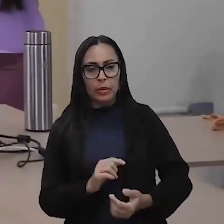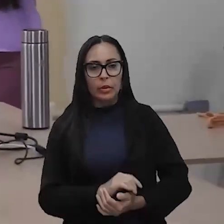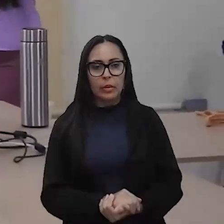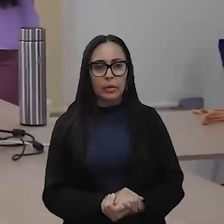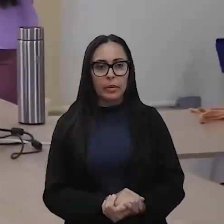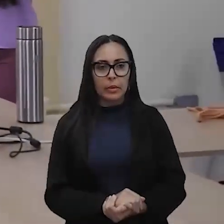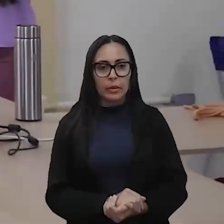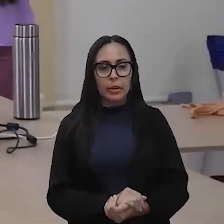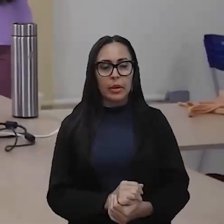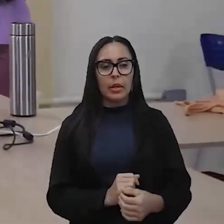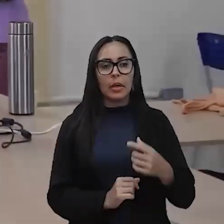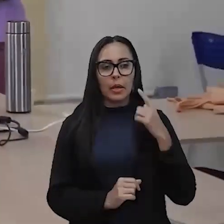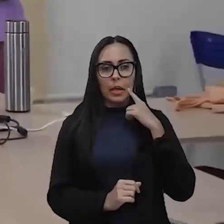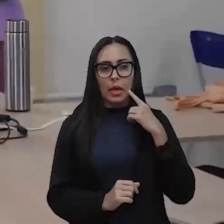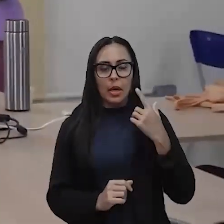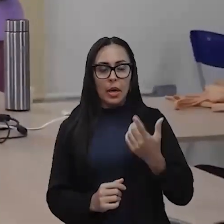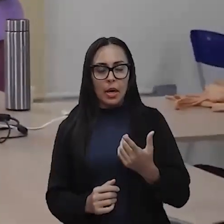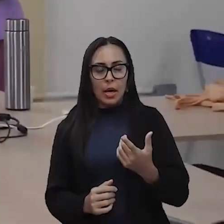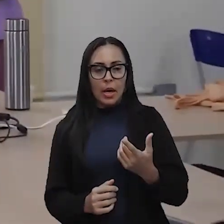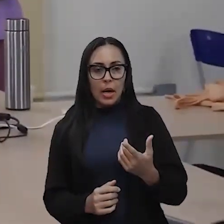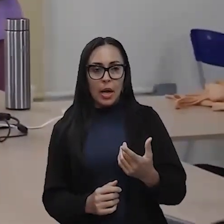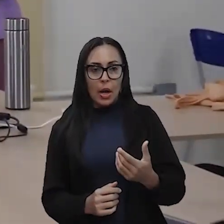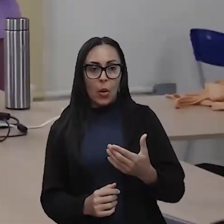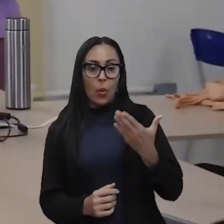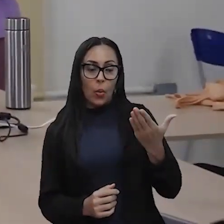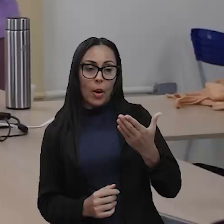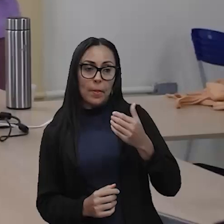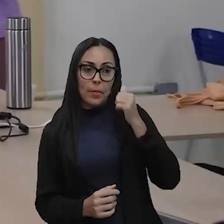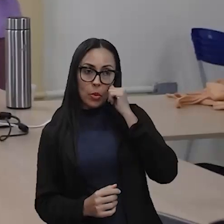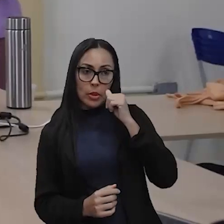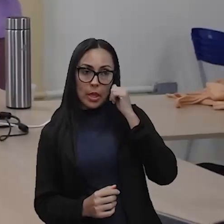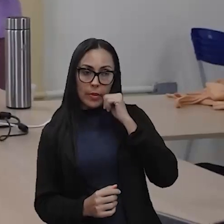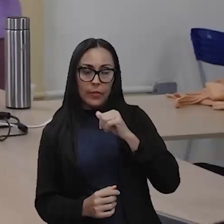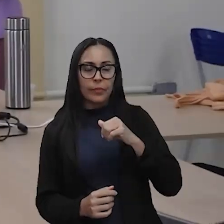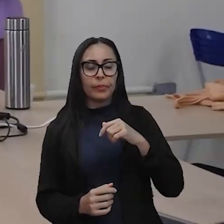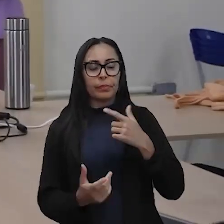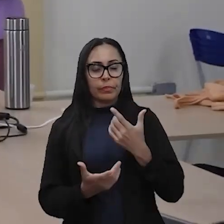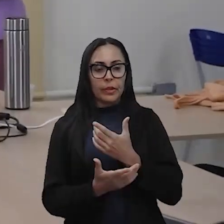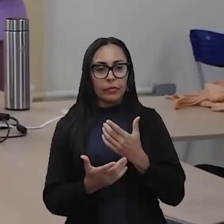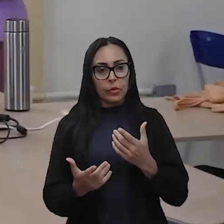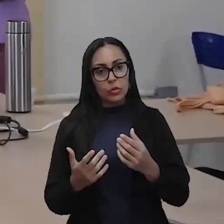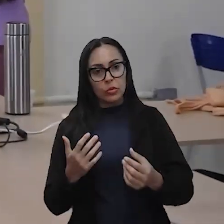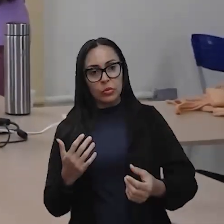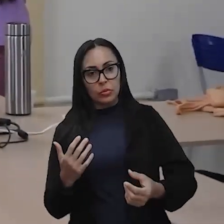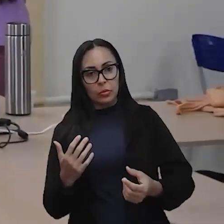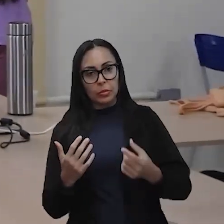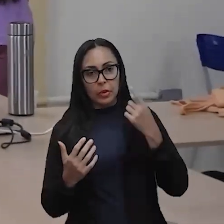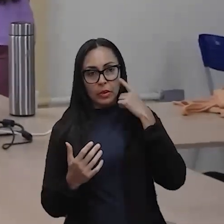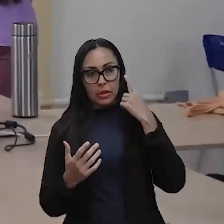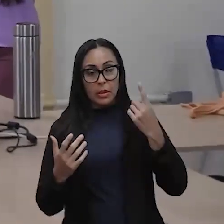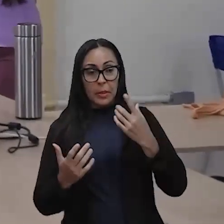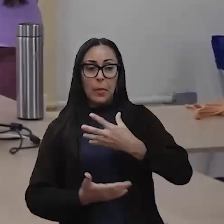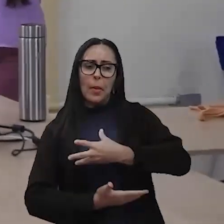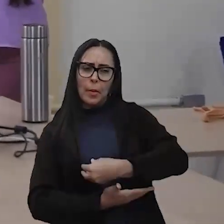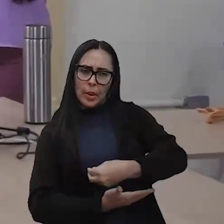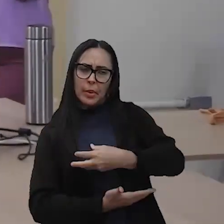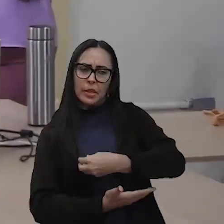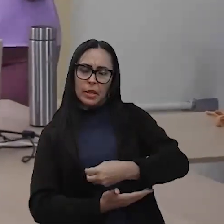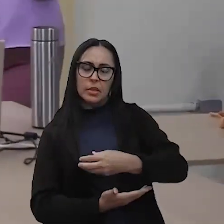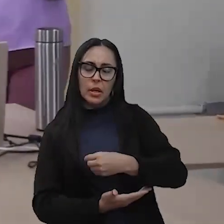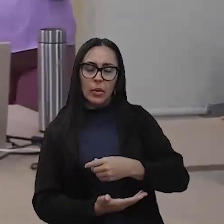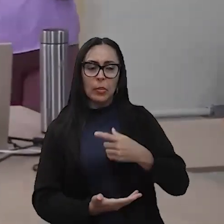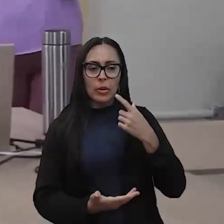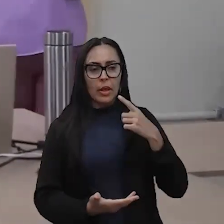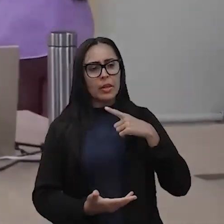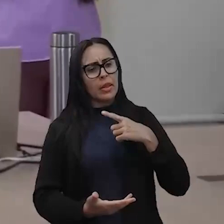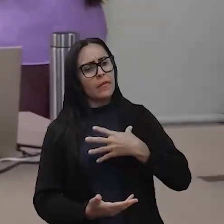a mama da mulher, o parênquima mamário, foi produzido para o esquema da amamentação. E aí a mulher teve filho. Se ela nunca